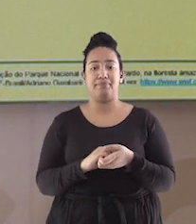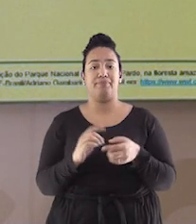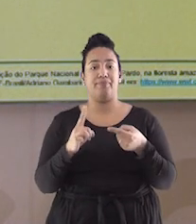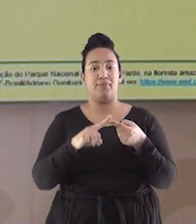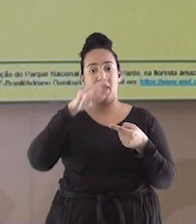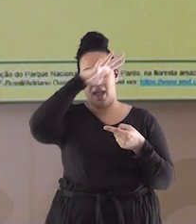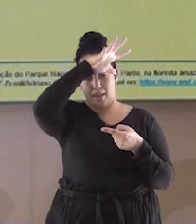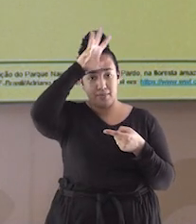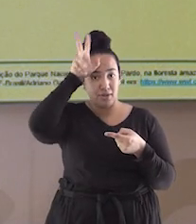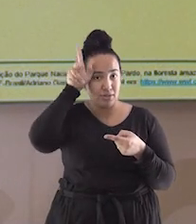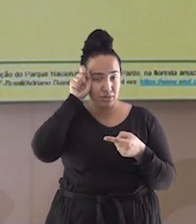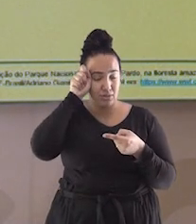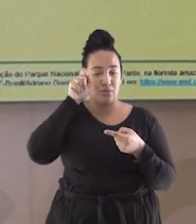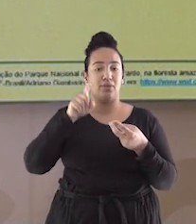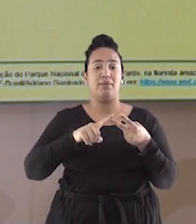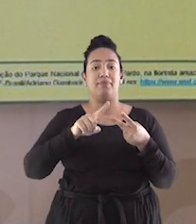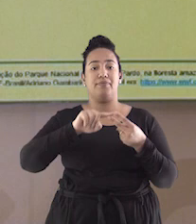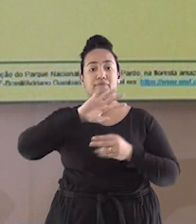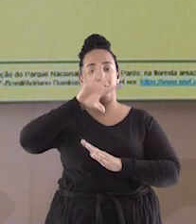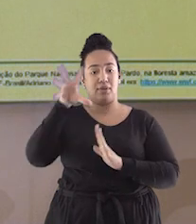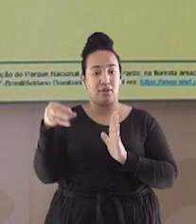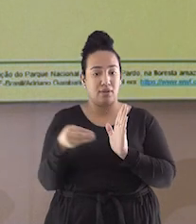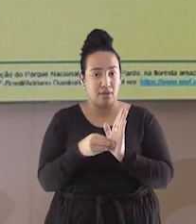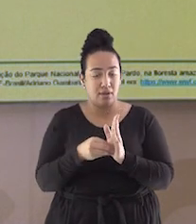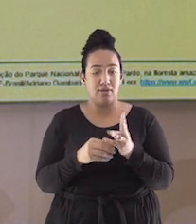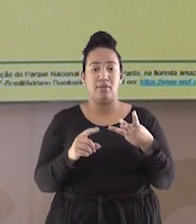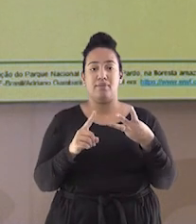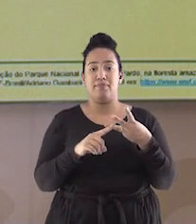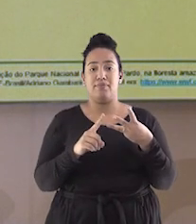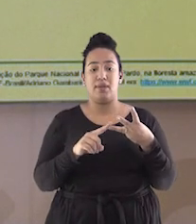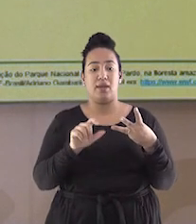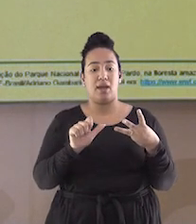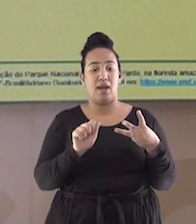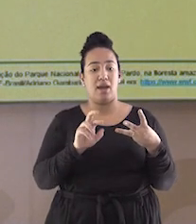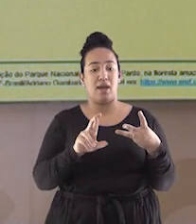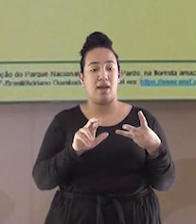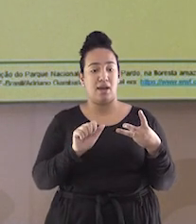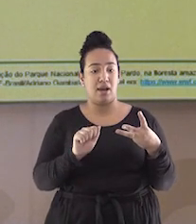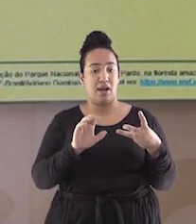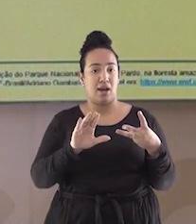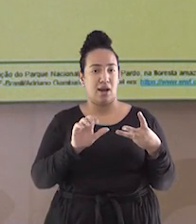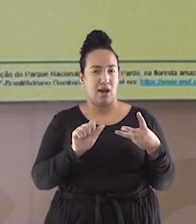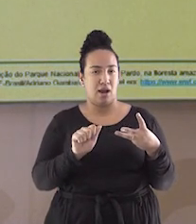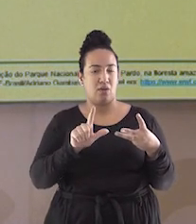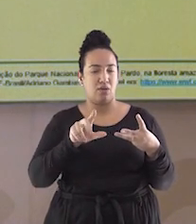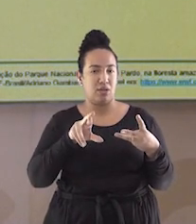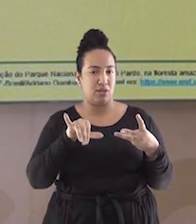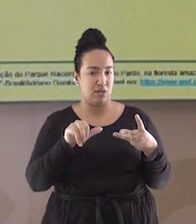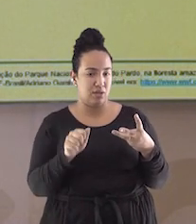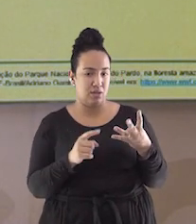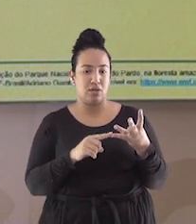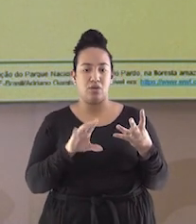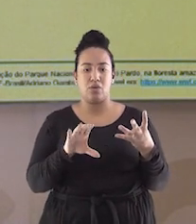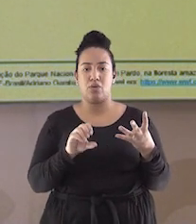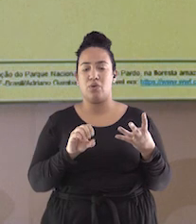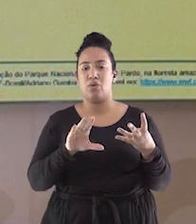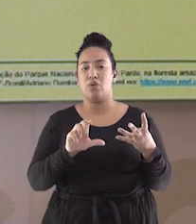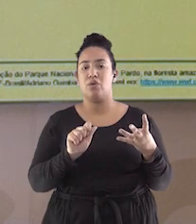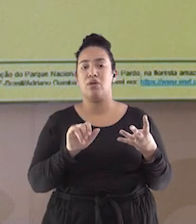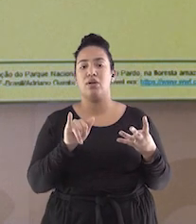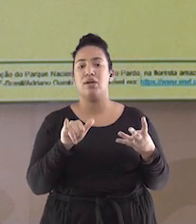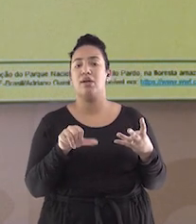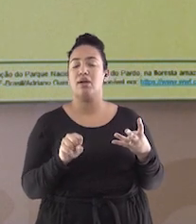atlântica, mata de araucárias e mata dos cocais. E o que diferencia as florestas de